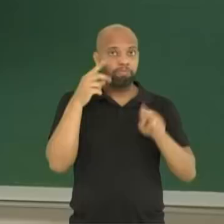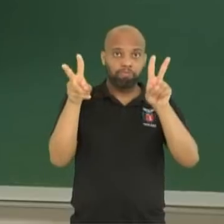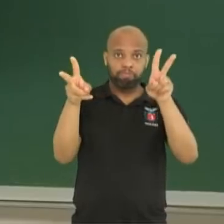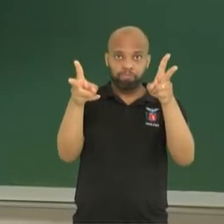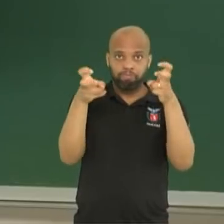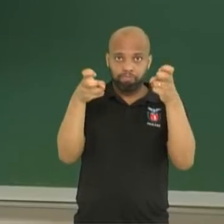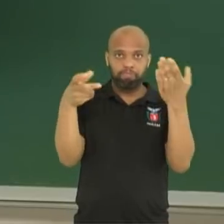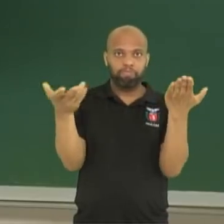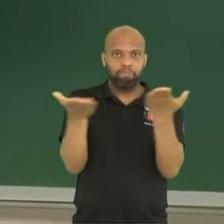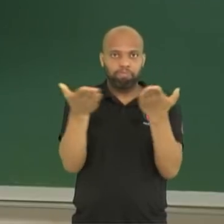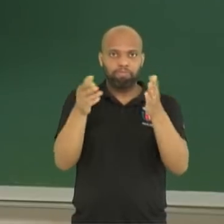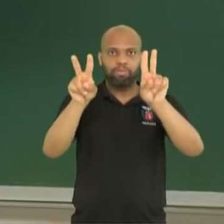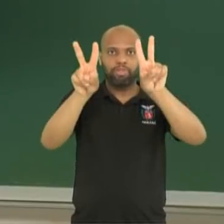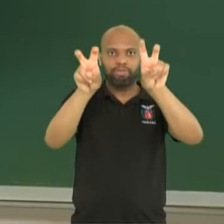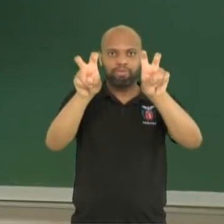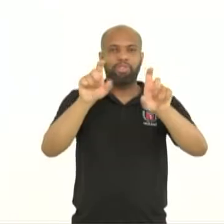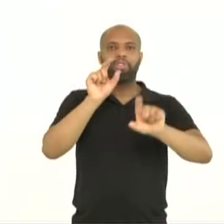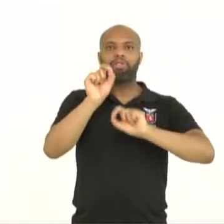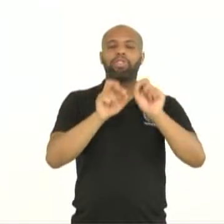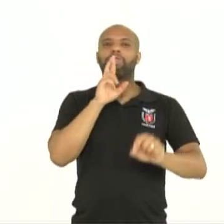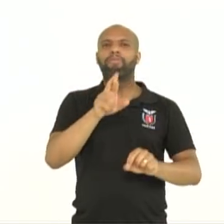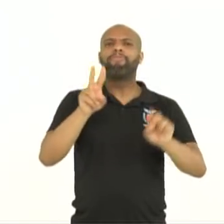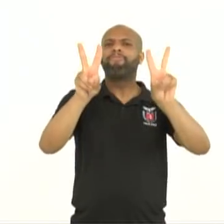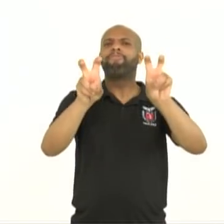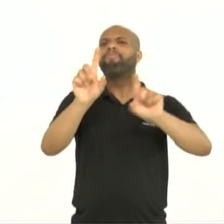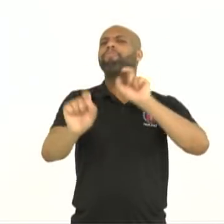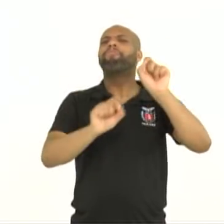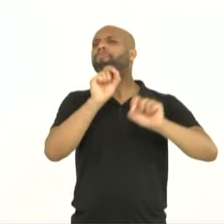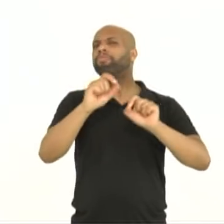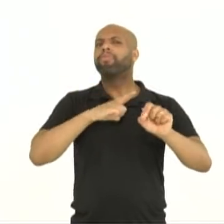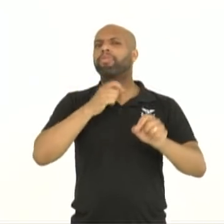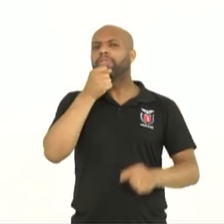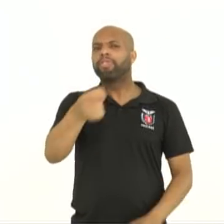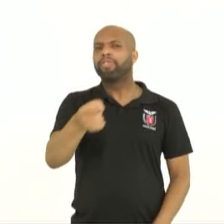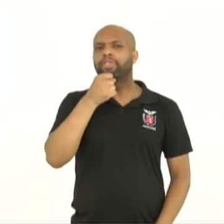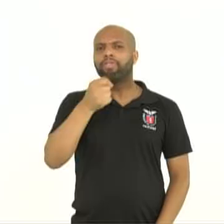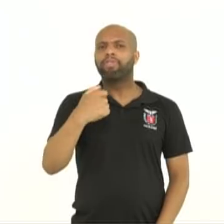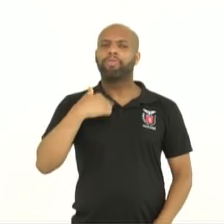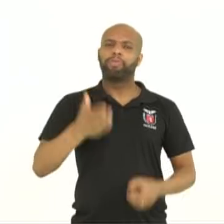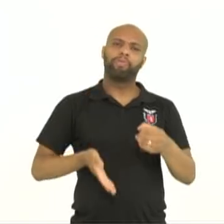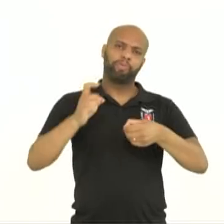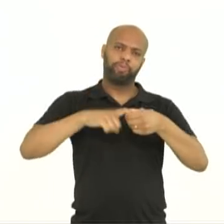da nossa entrevista e responda: qual é o tema da nossa entrevista? Já voltamos.